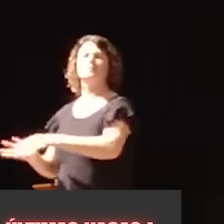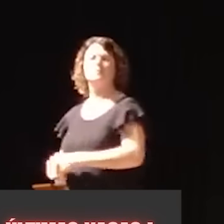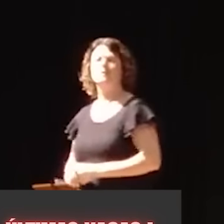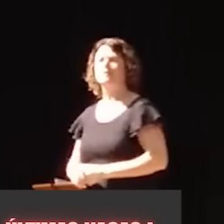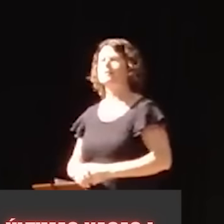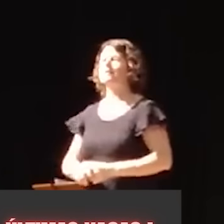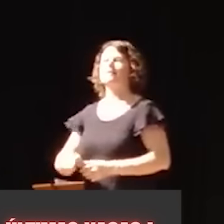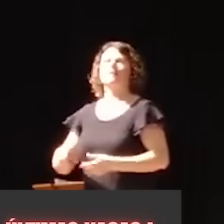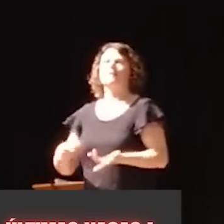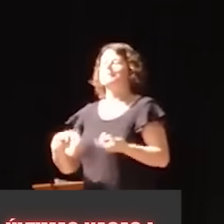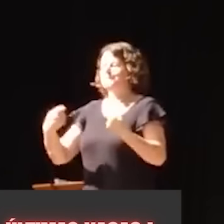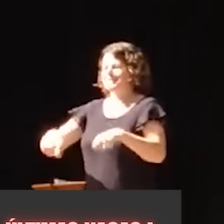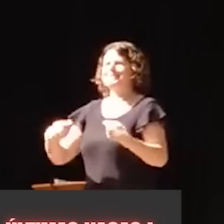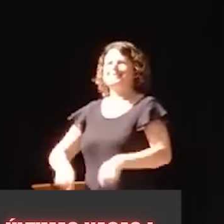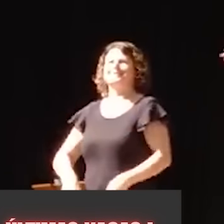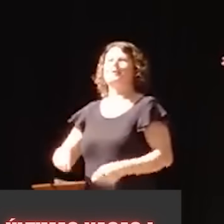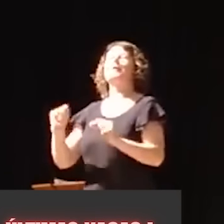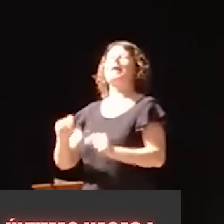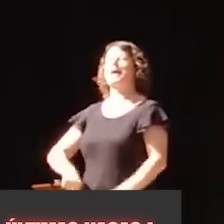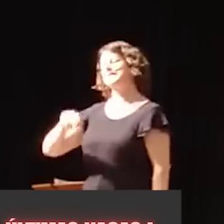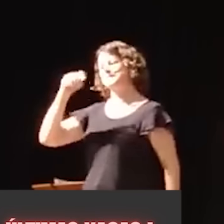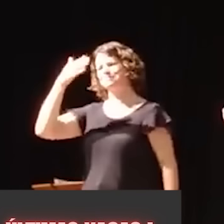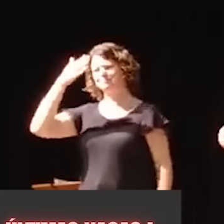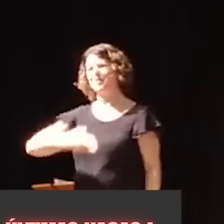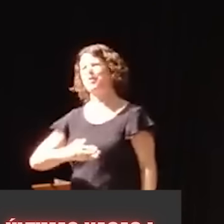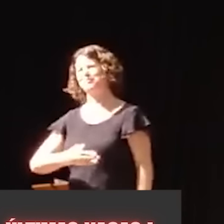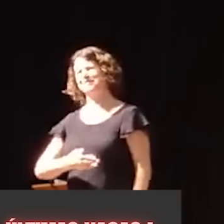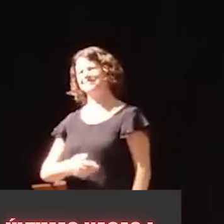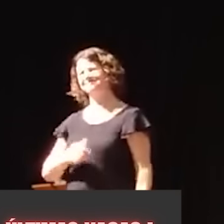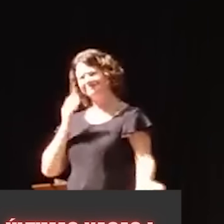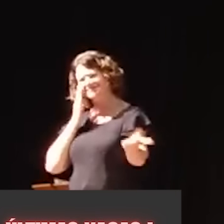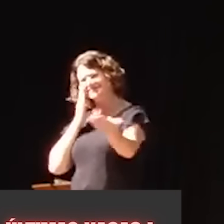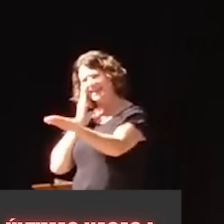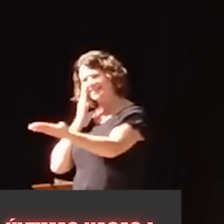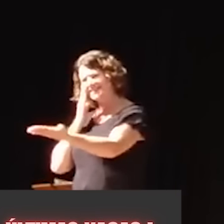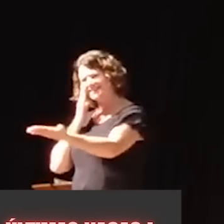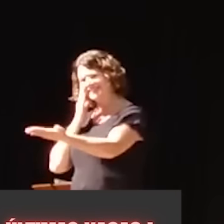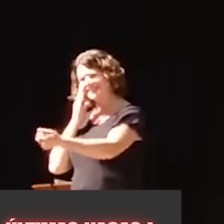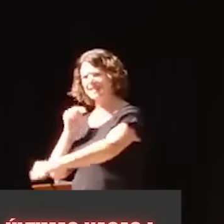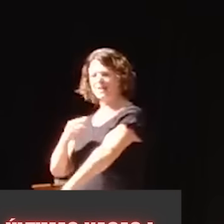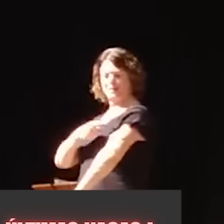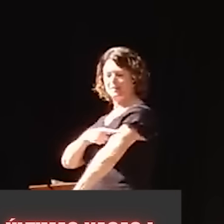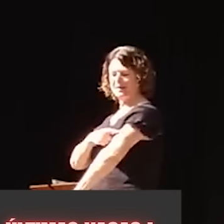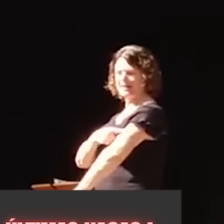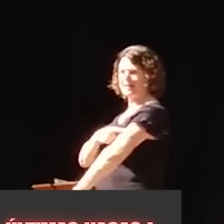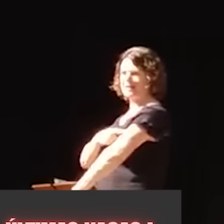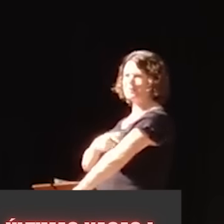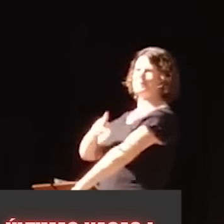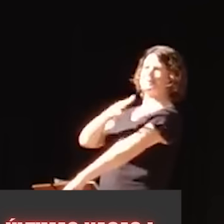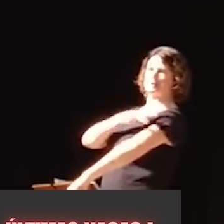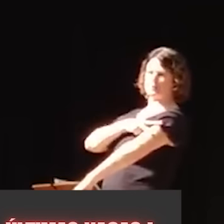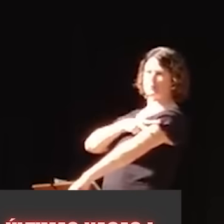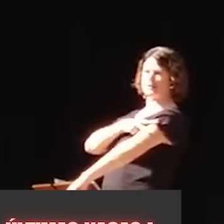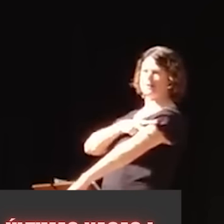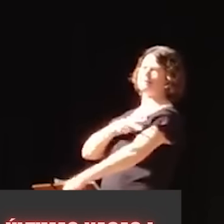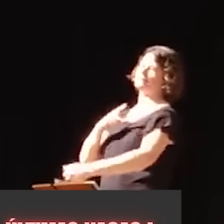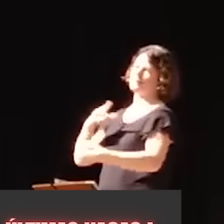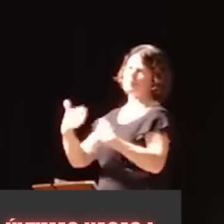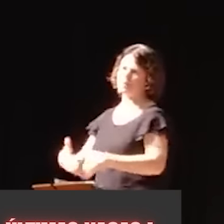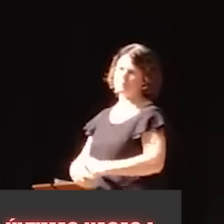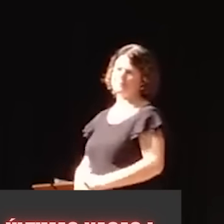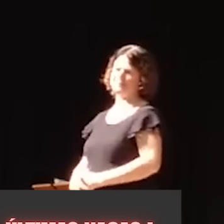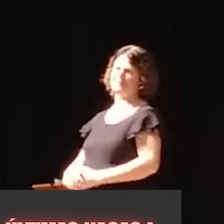chamado prova sabe para você passar da primeira série para segunda série você não faz prova e da segunda série para na terceira